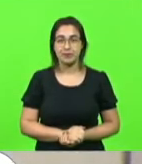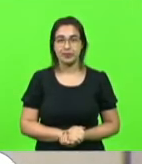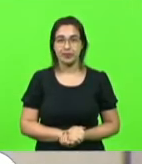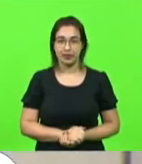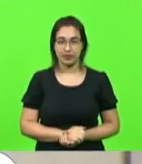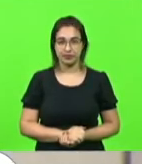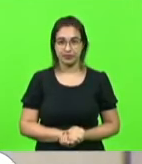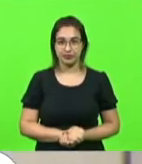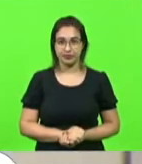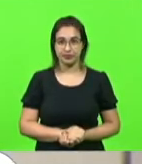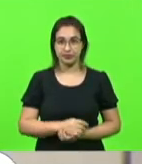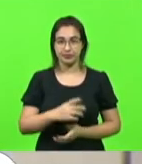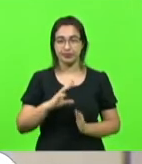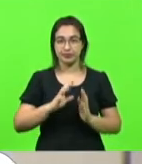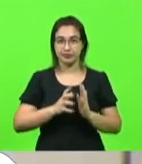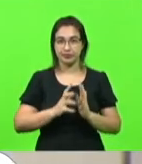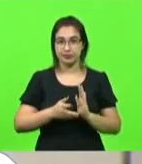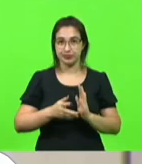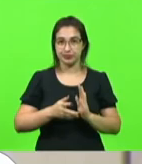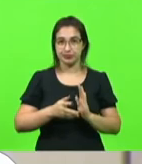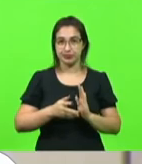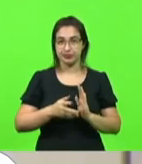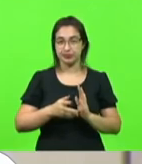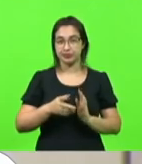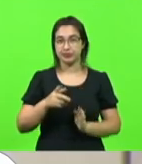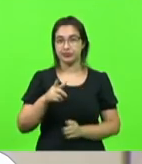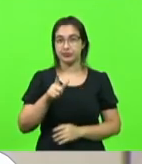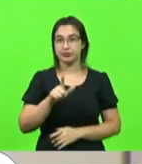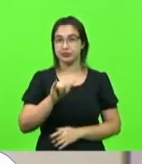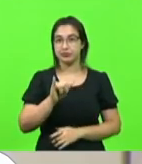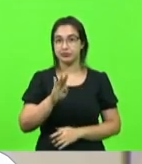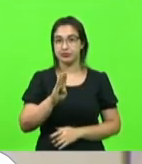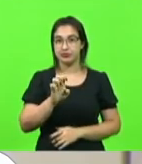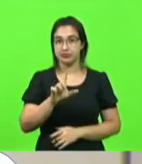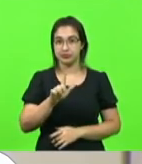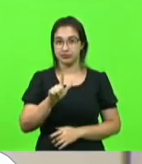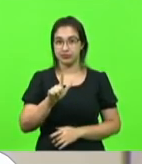Partido Liberal, 7 minutos e 30.